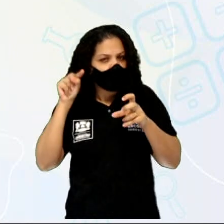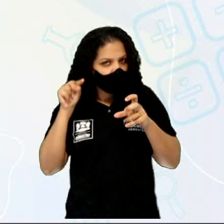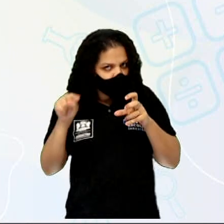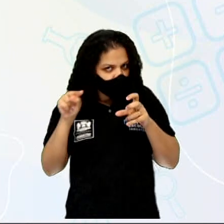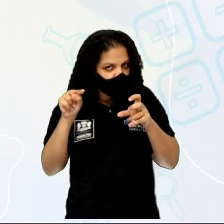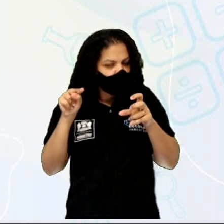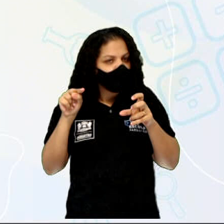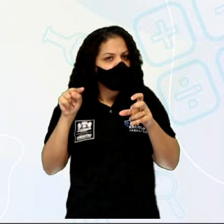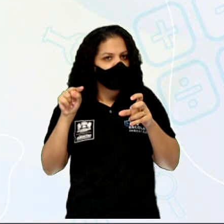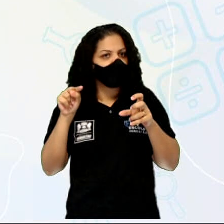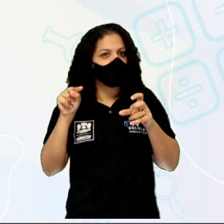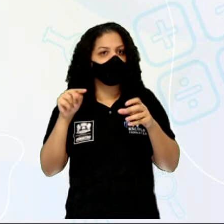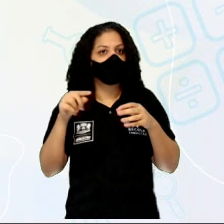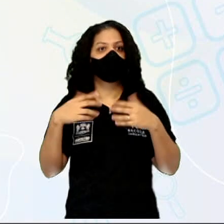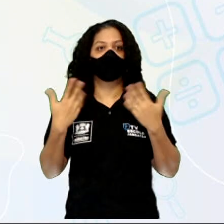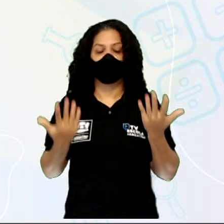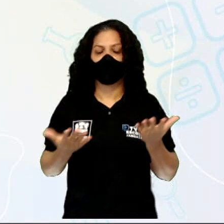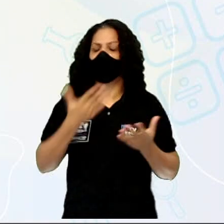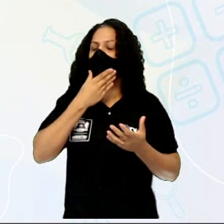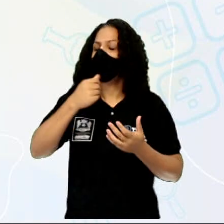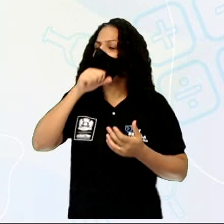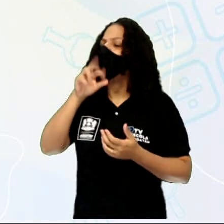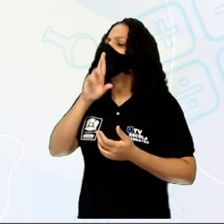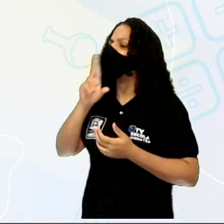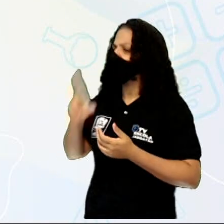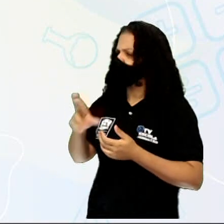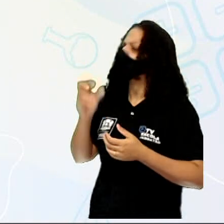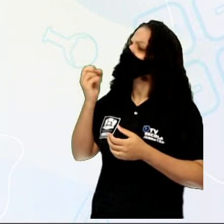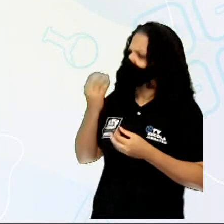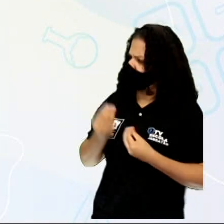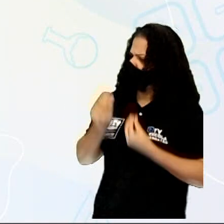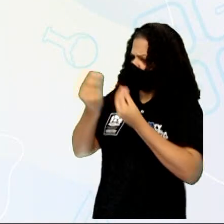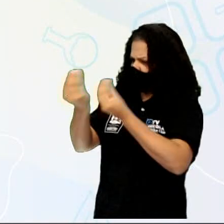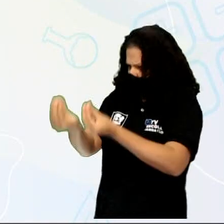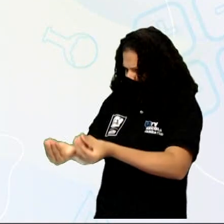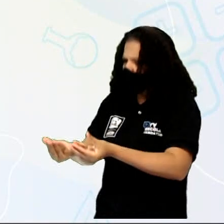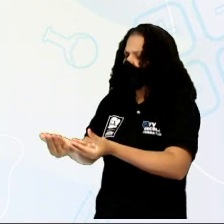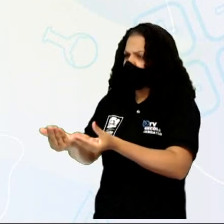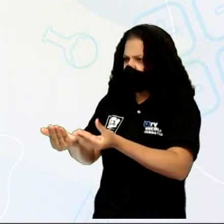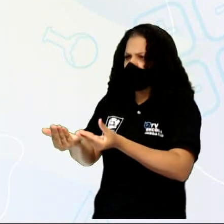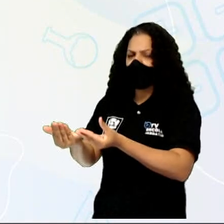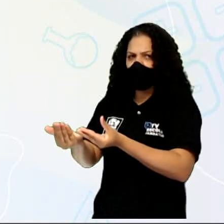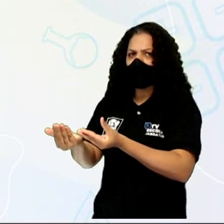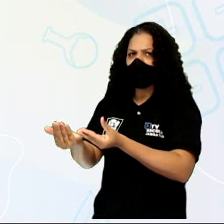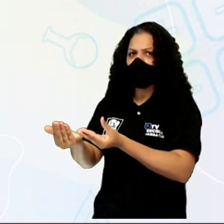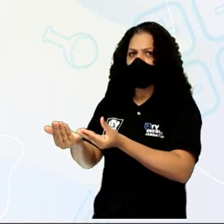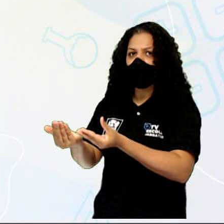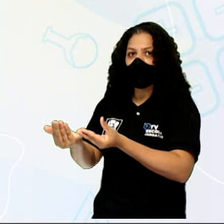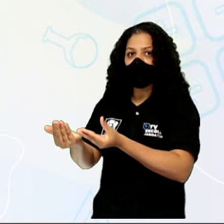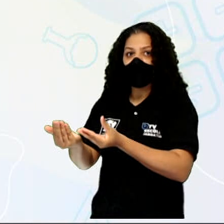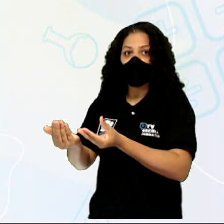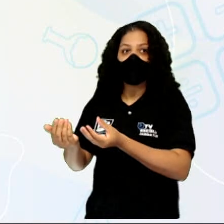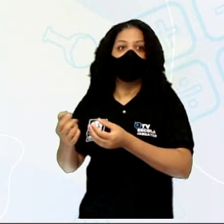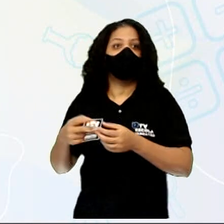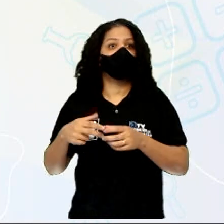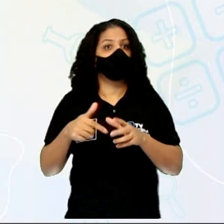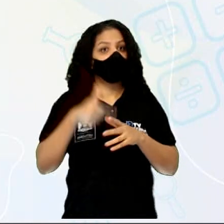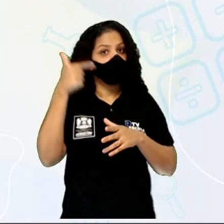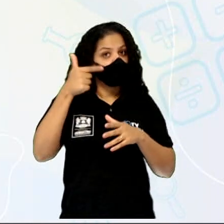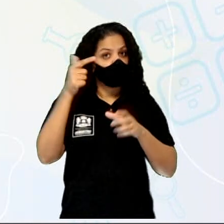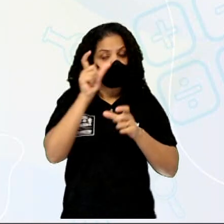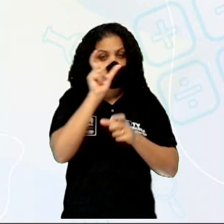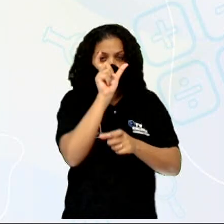O pai responde: trouxe, toma. No segundo quadrinho, ela abre o compartimento